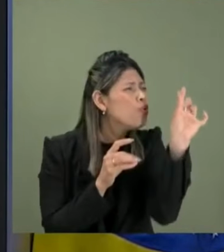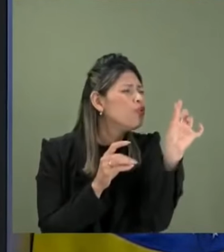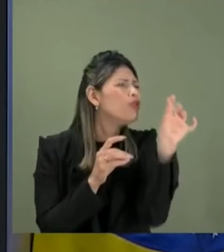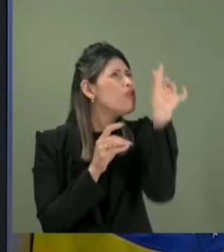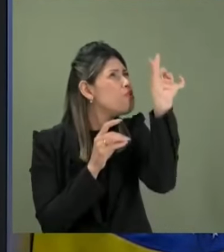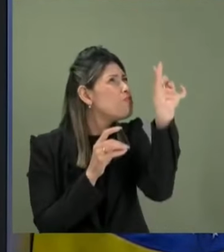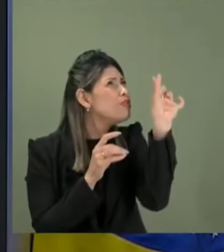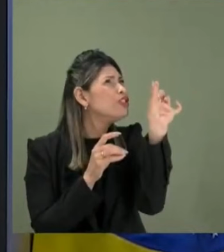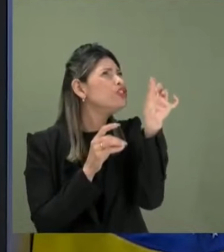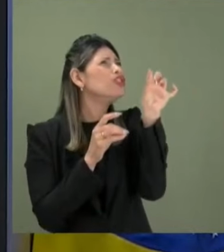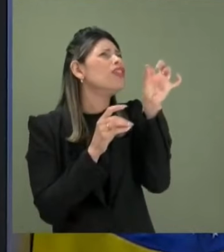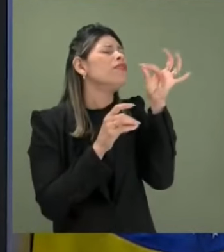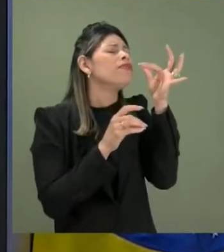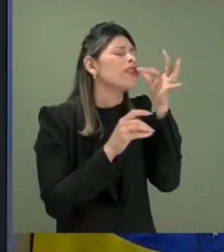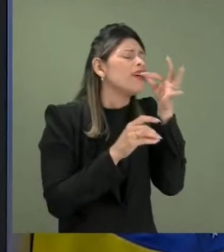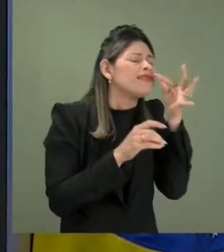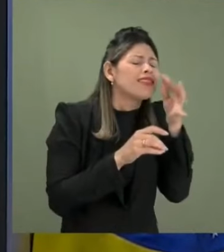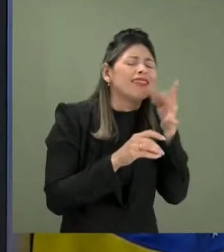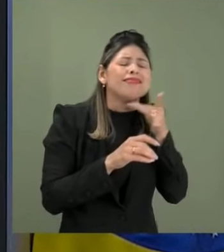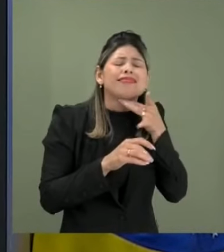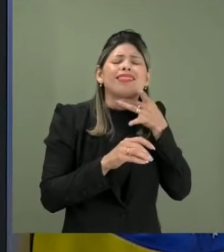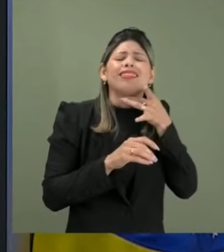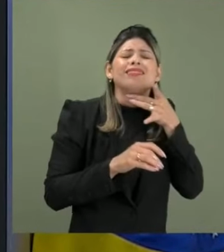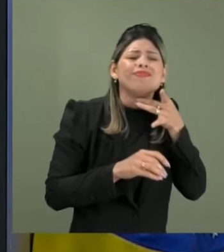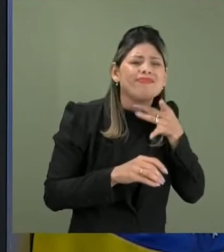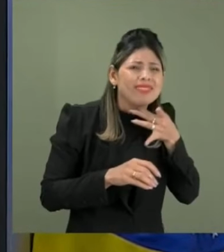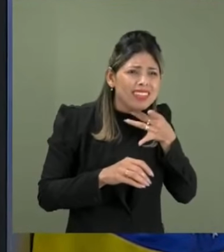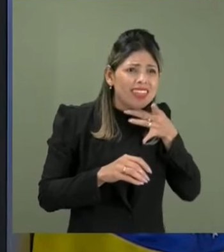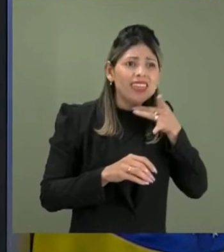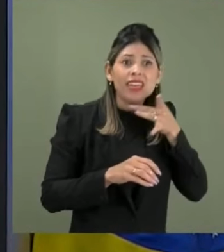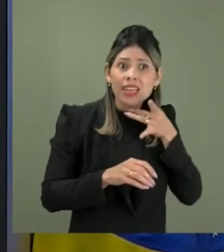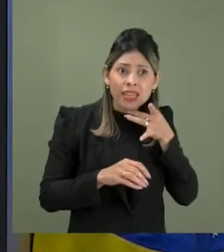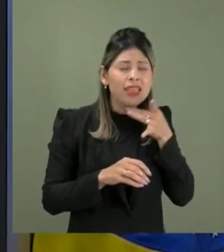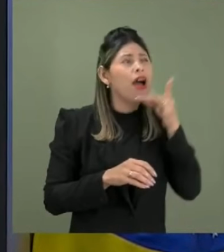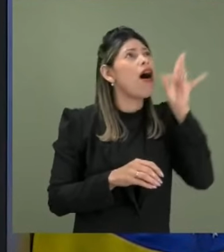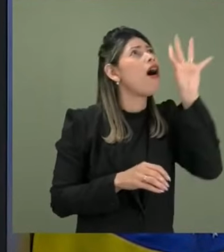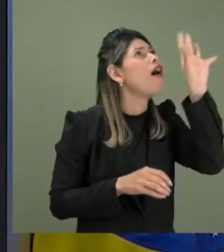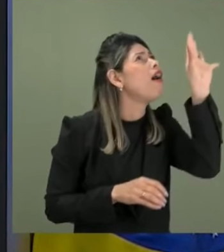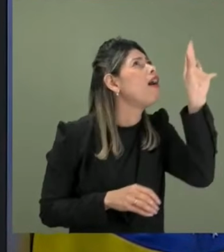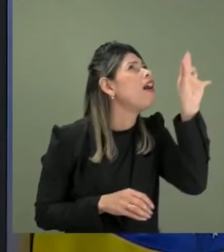a sede era muito pior do que qualquer coisa, e pôs na boca.